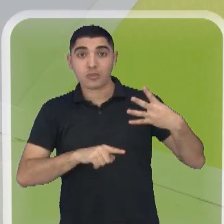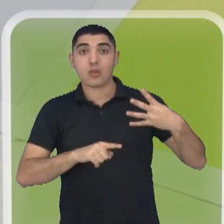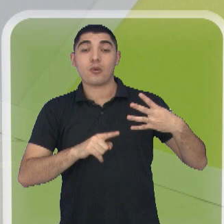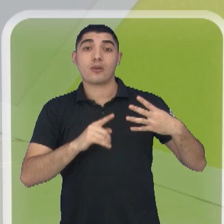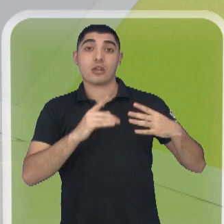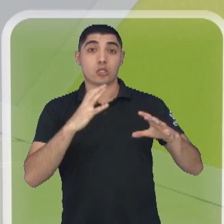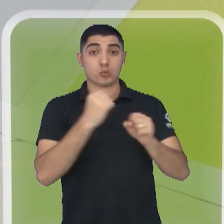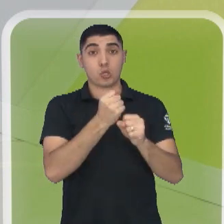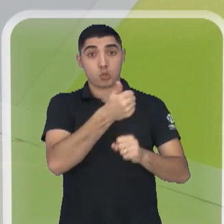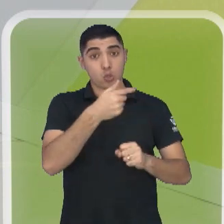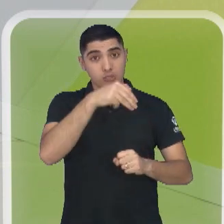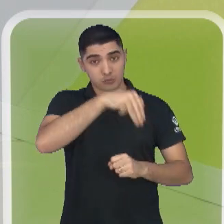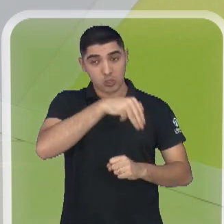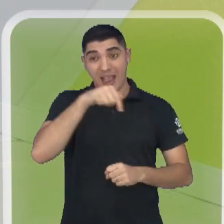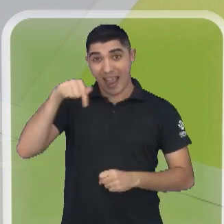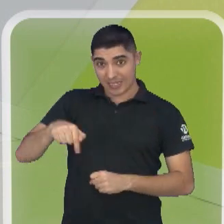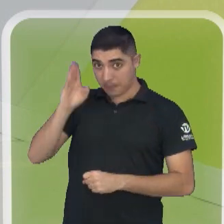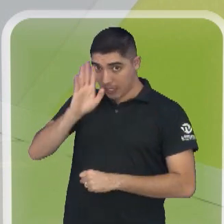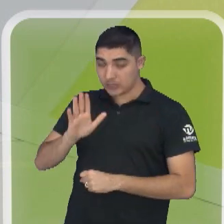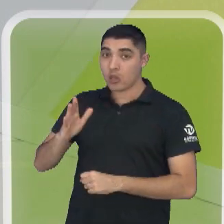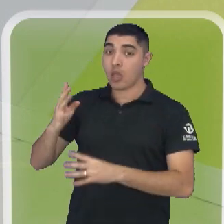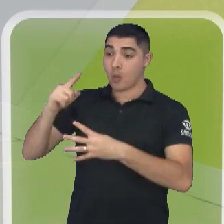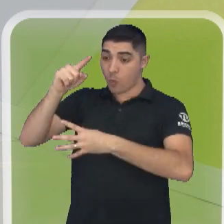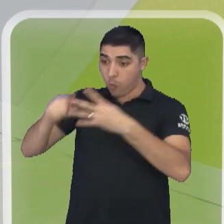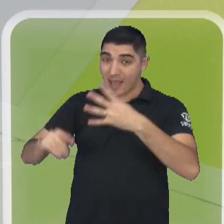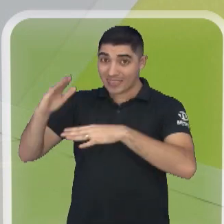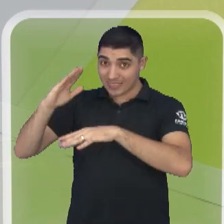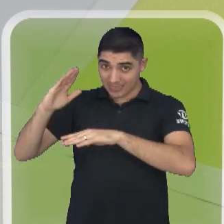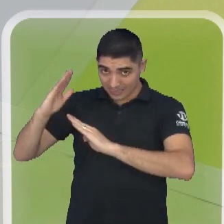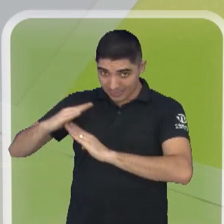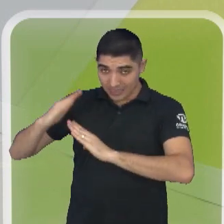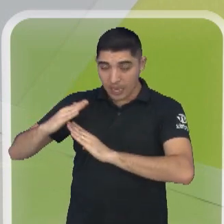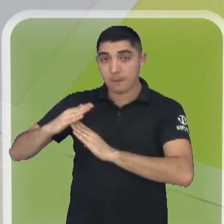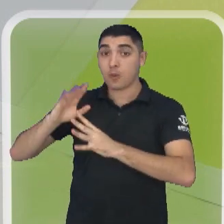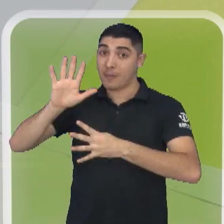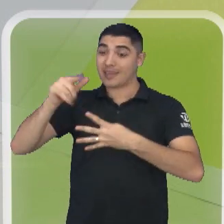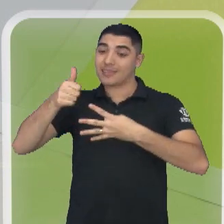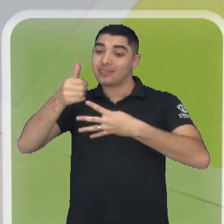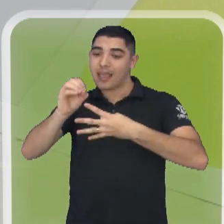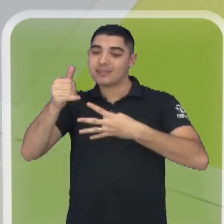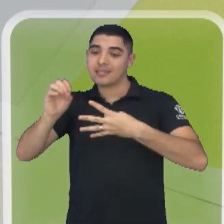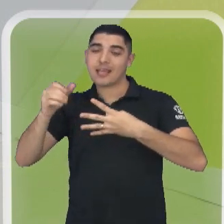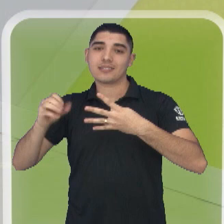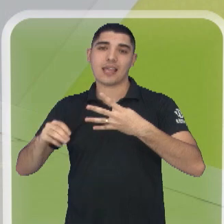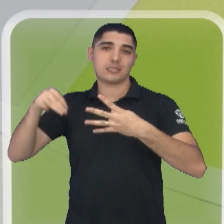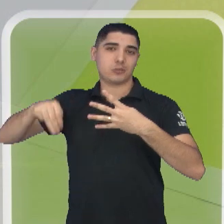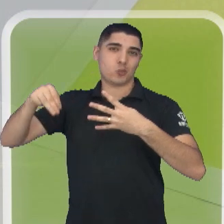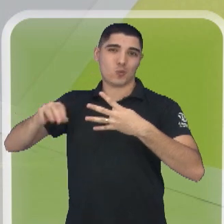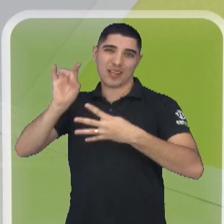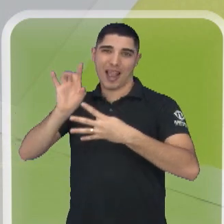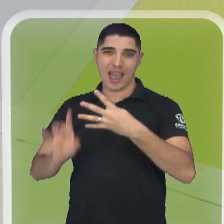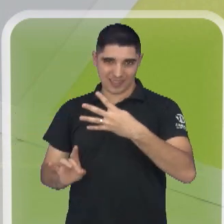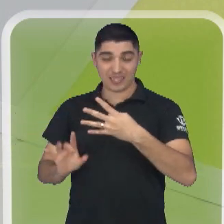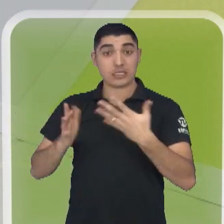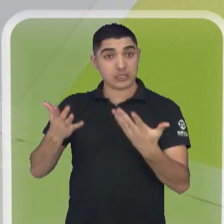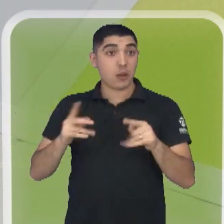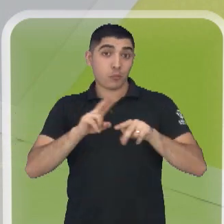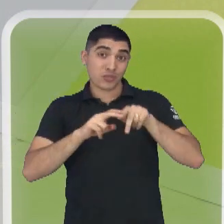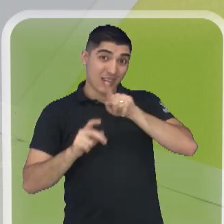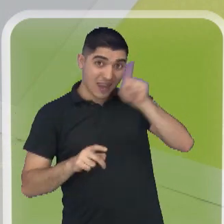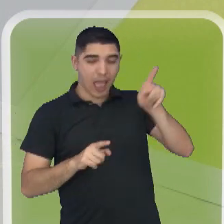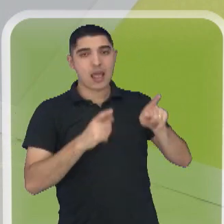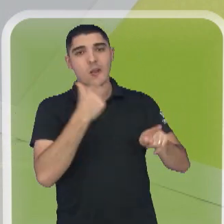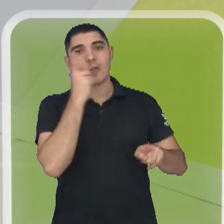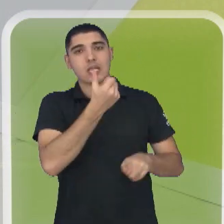são 4 tempos de 10, lá são 4 tempos de 12, então a chance de você ultrapassar 100 pontos é bem maior. E quando o